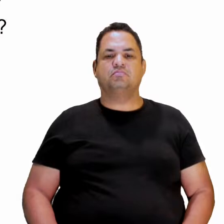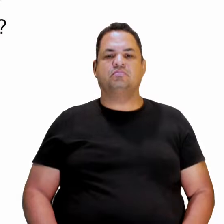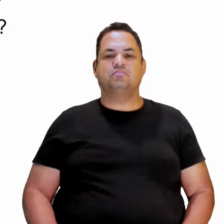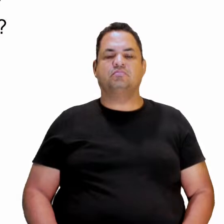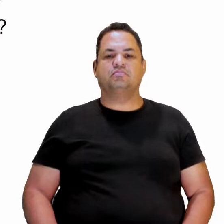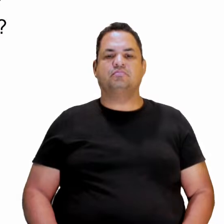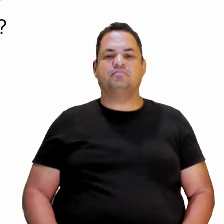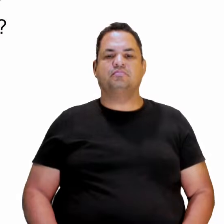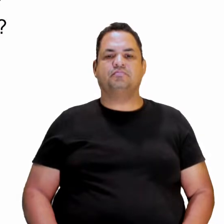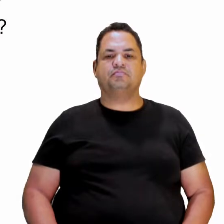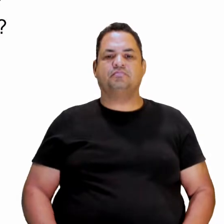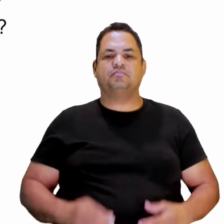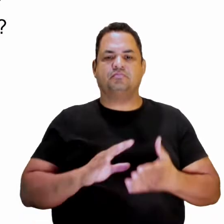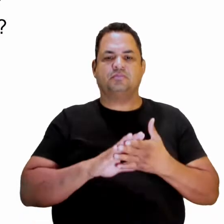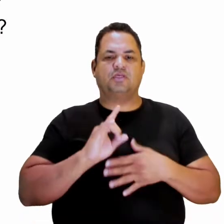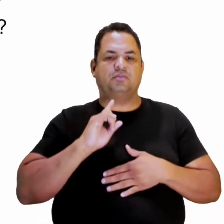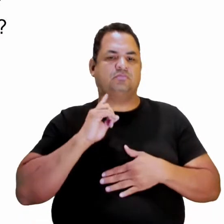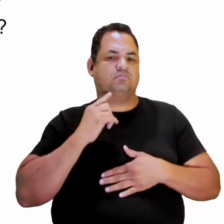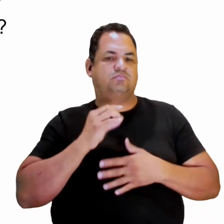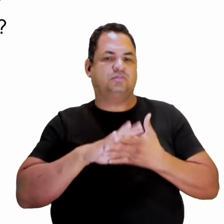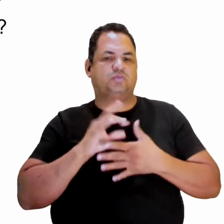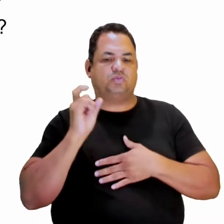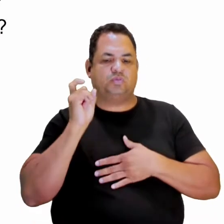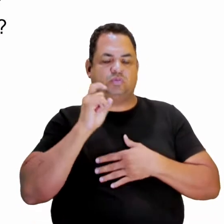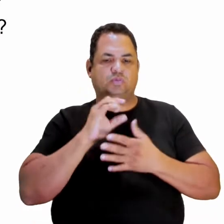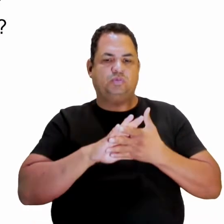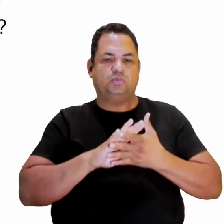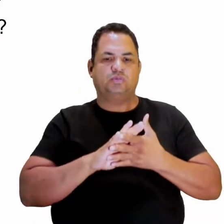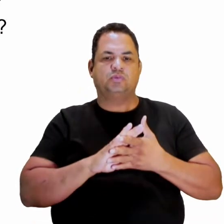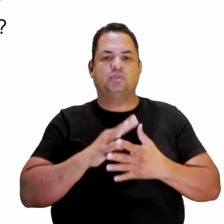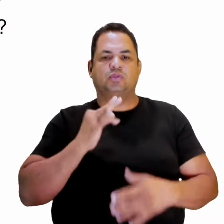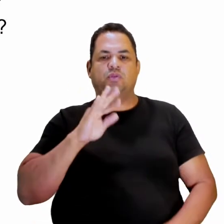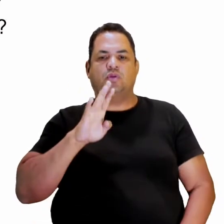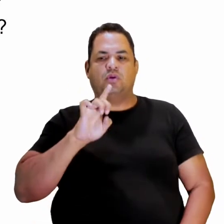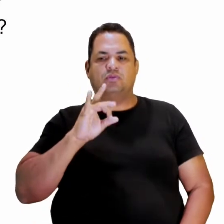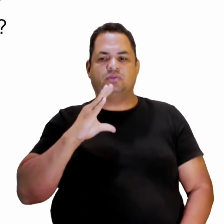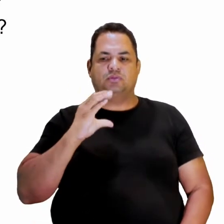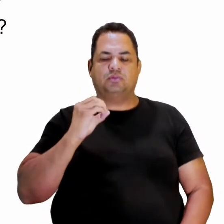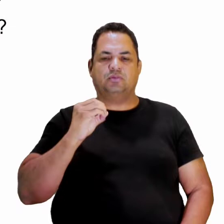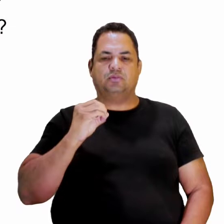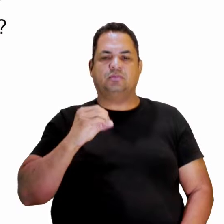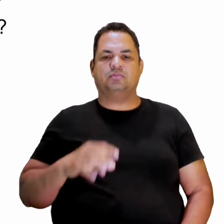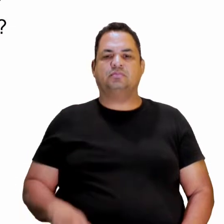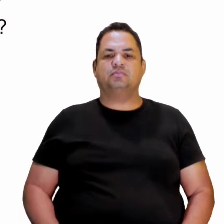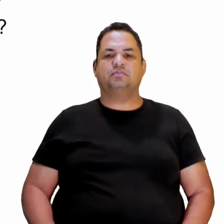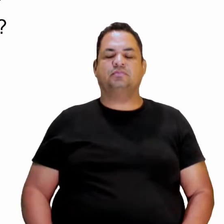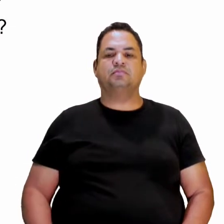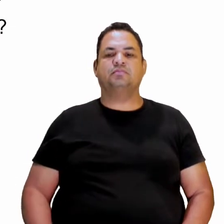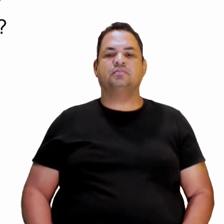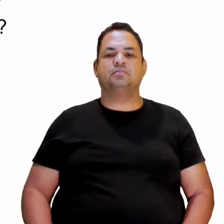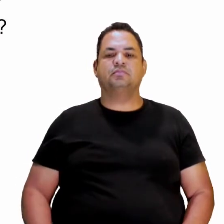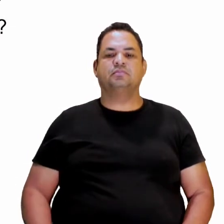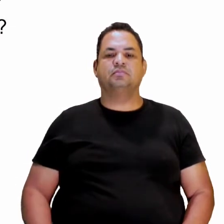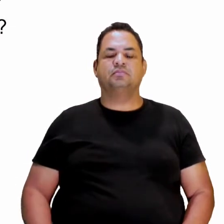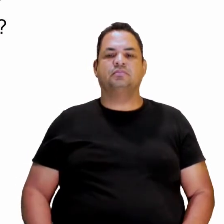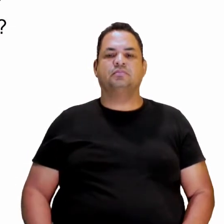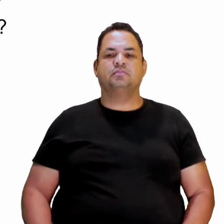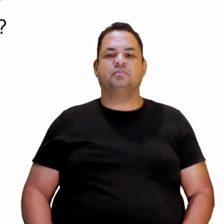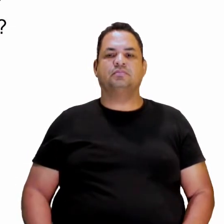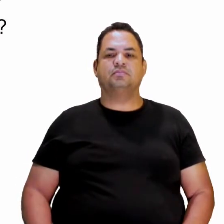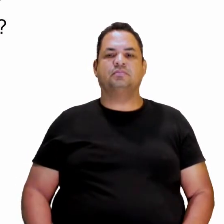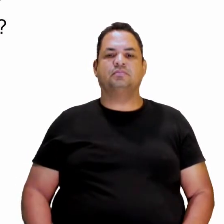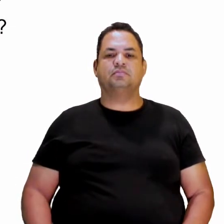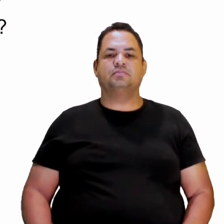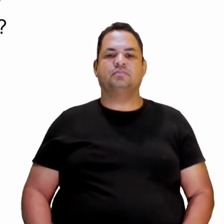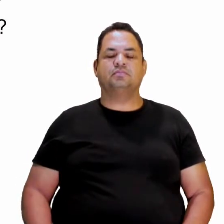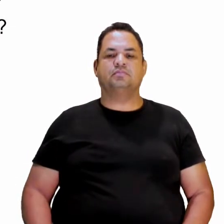descartar ilegalmente lixo tóxico, toxic waste, and burning